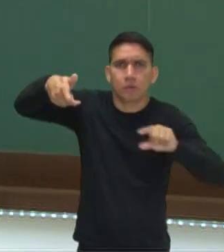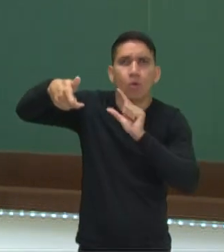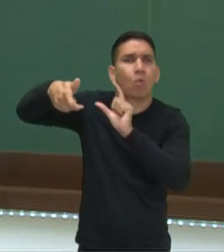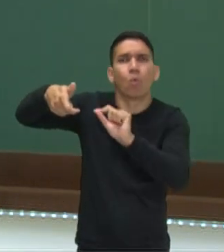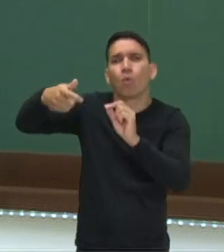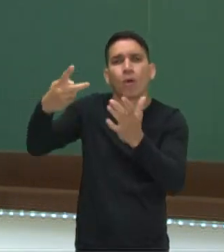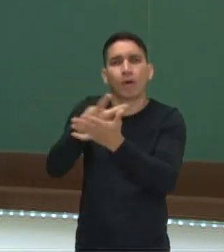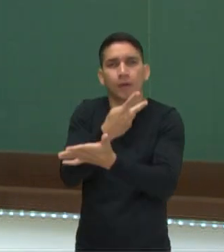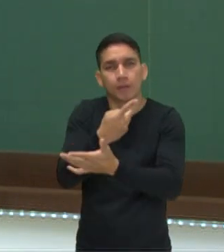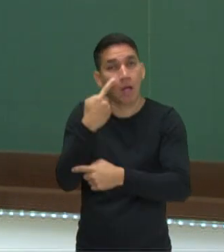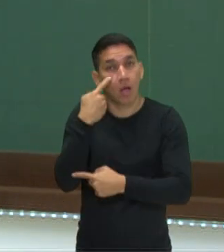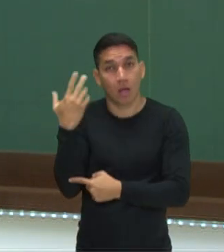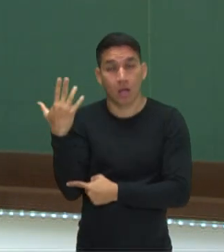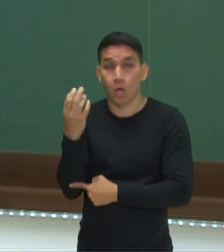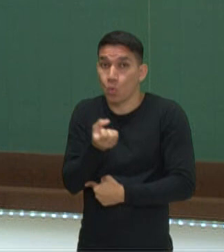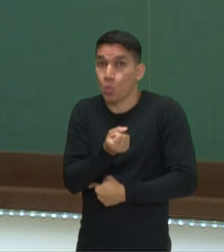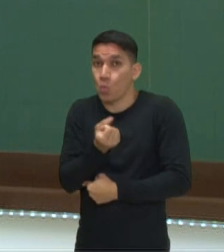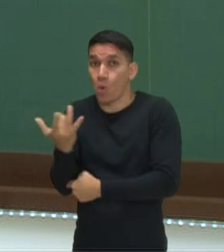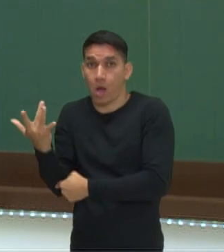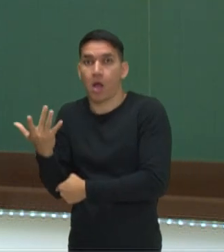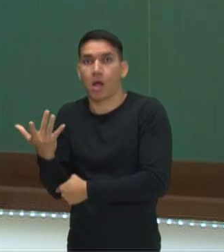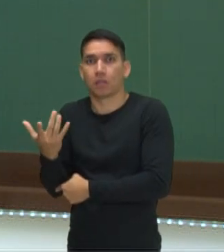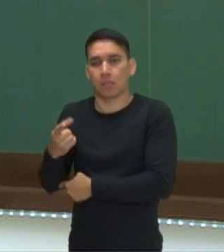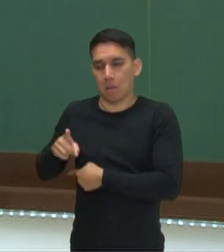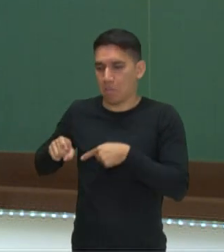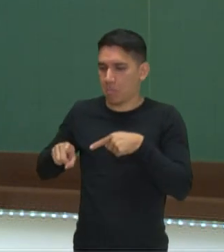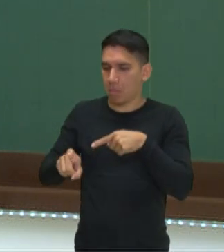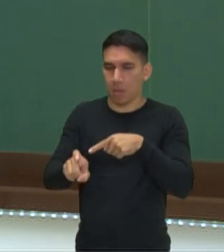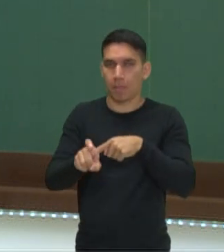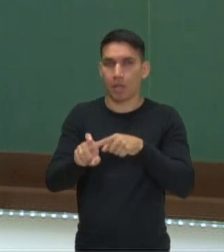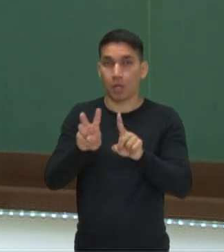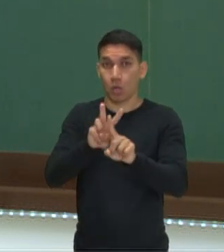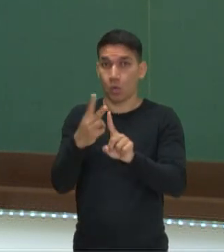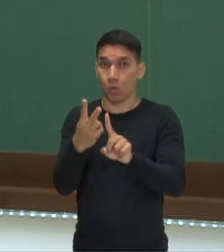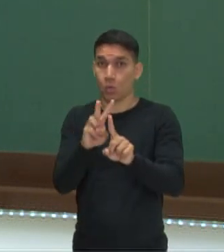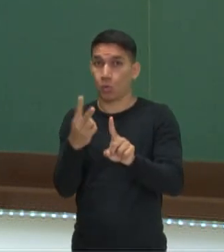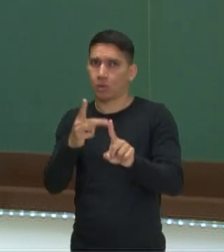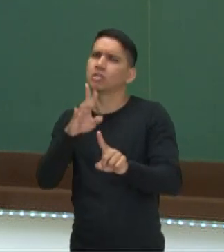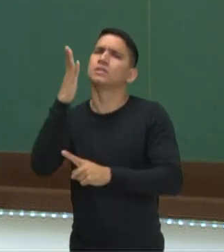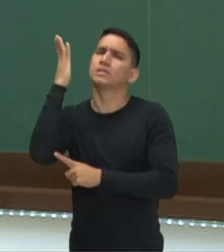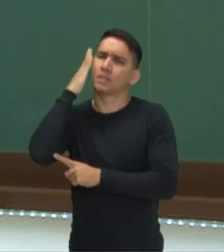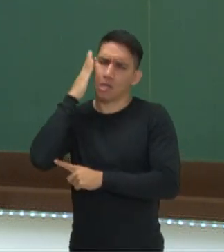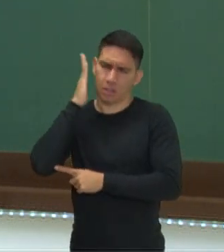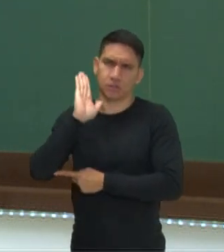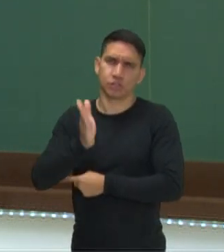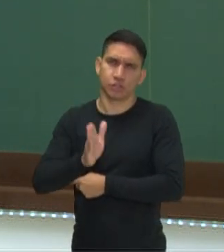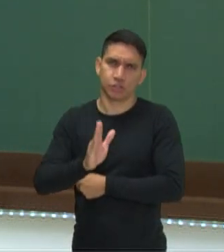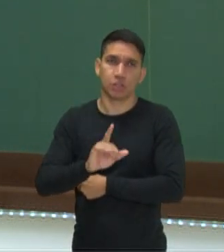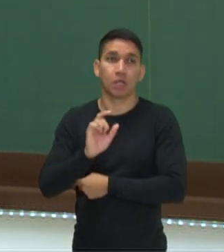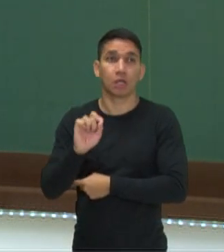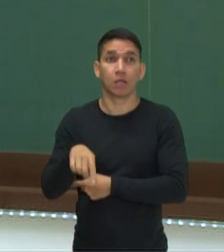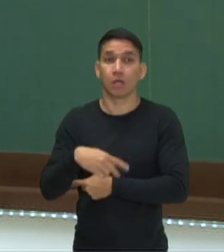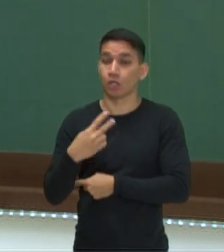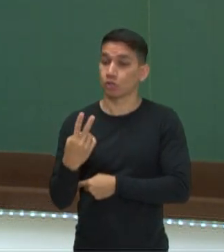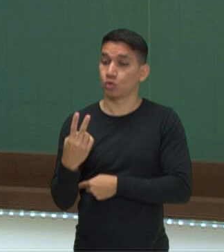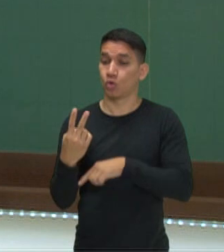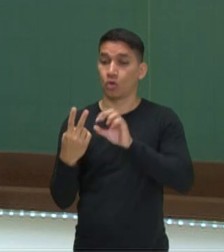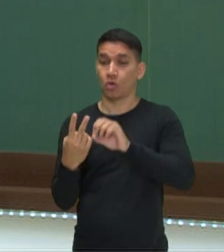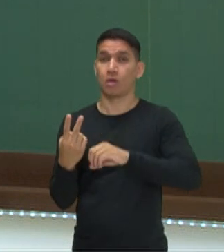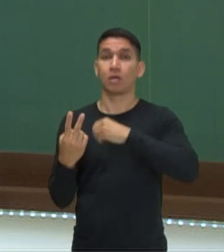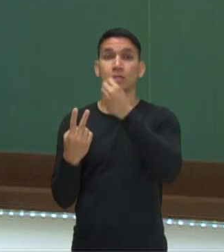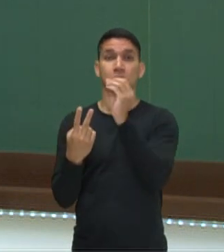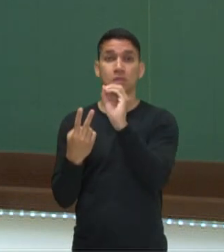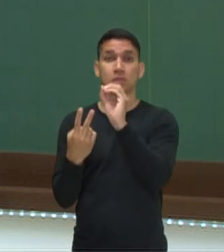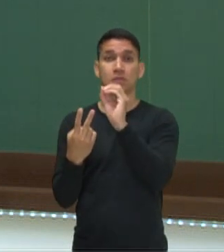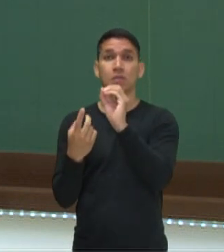aqui, ó, o número de bactérias está dobrando, a gente já sabe disso. Então, 2 elevado na